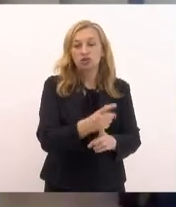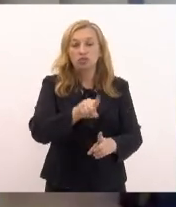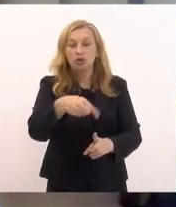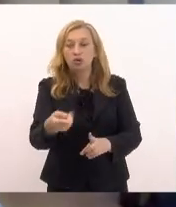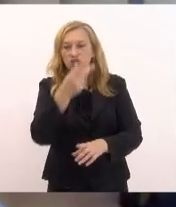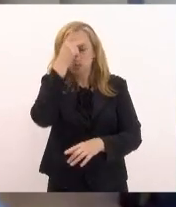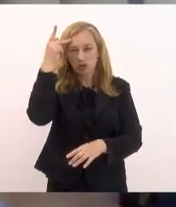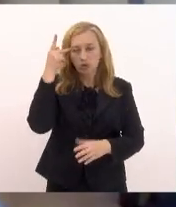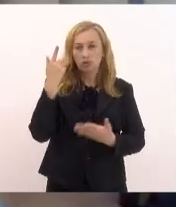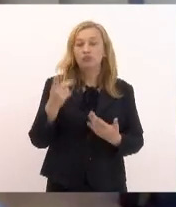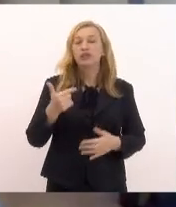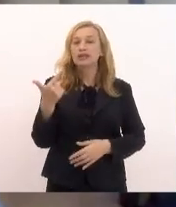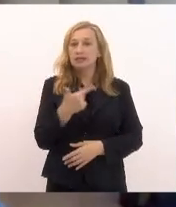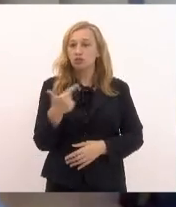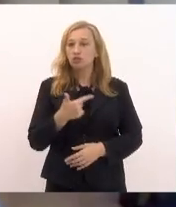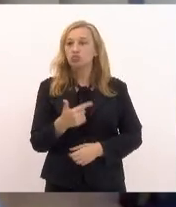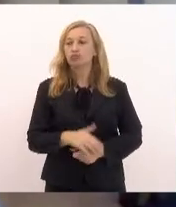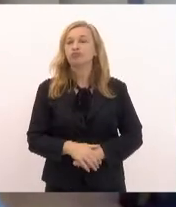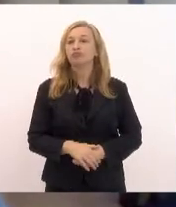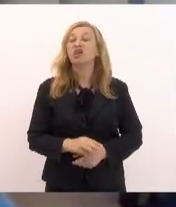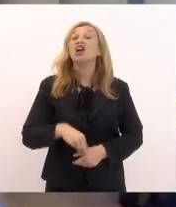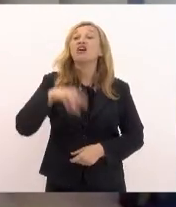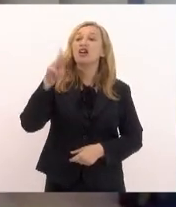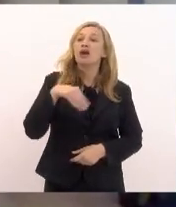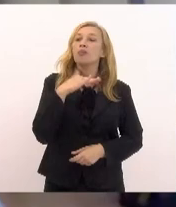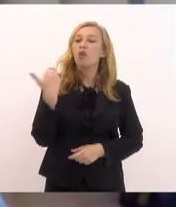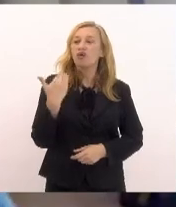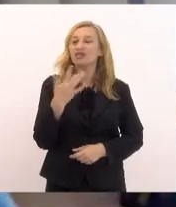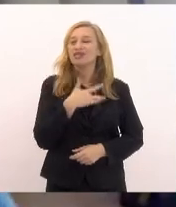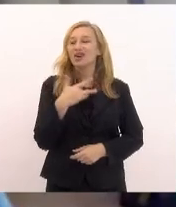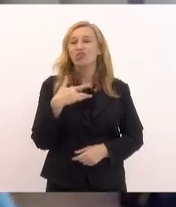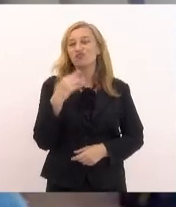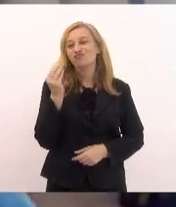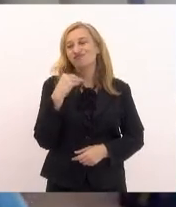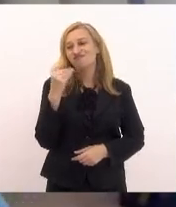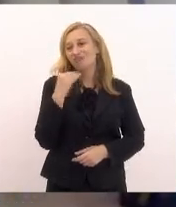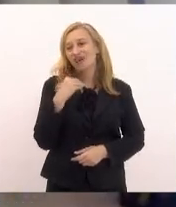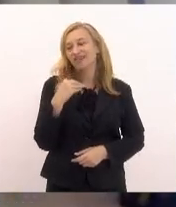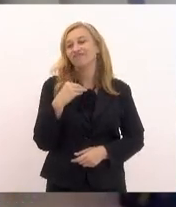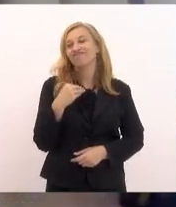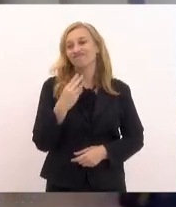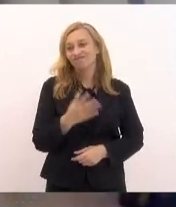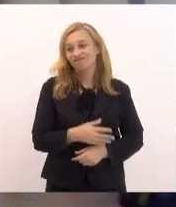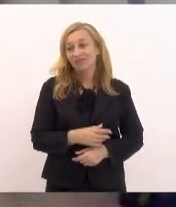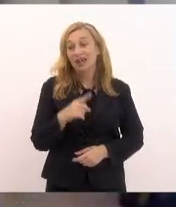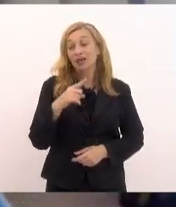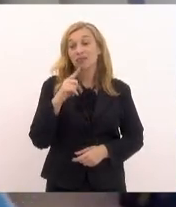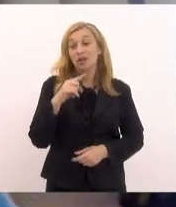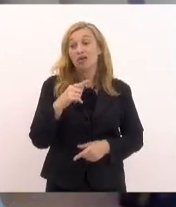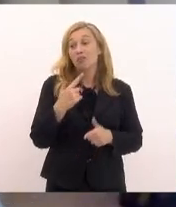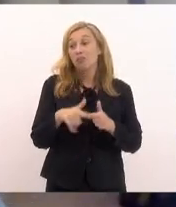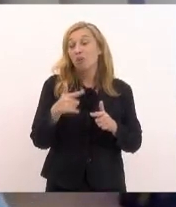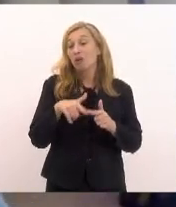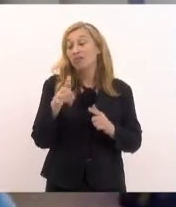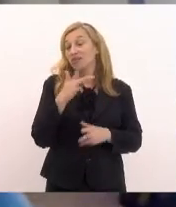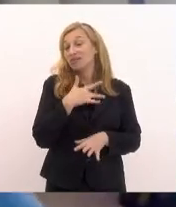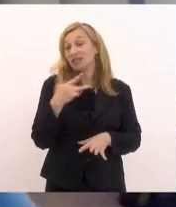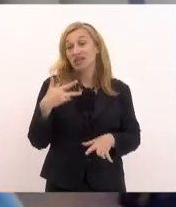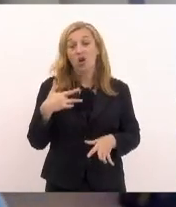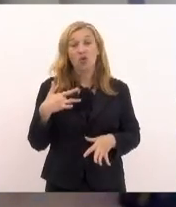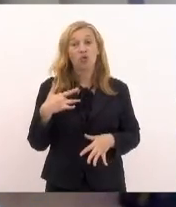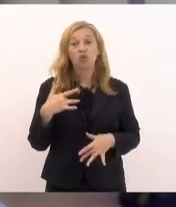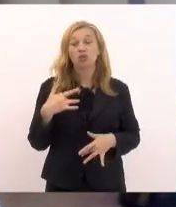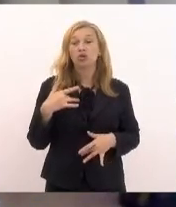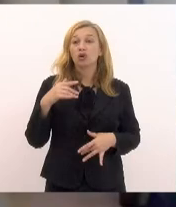vacinados. Segundo, quem morre? Quem tem a saúde muito frágil, quem tem comorbidades graves, né?